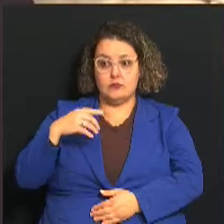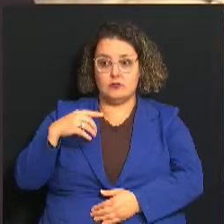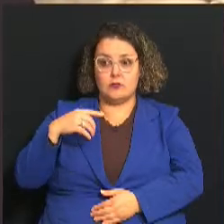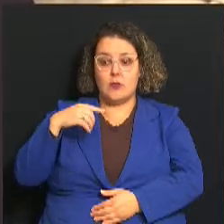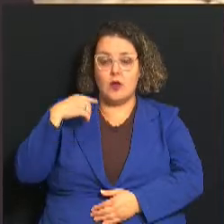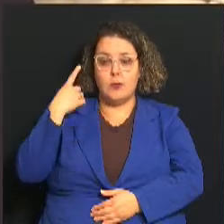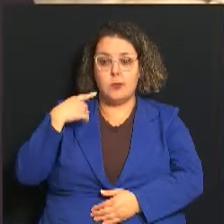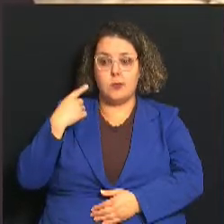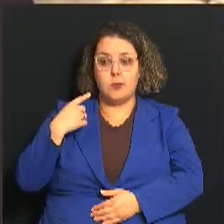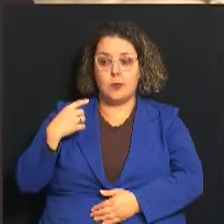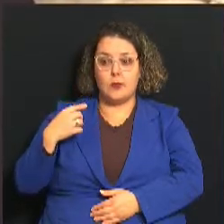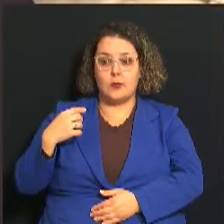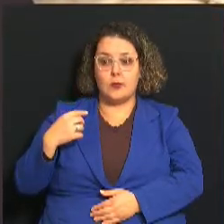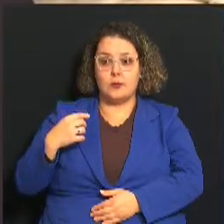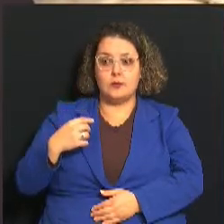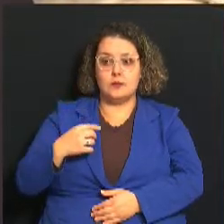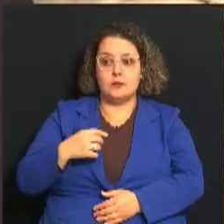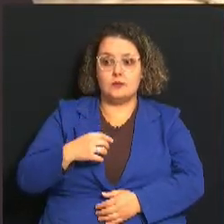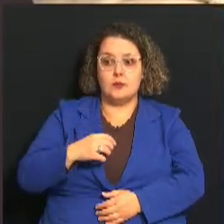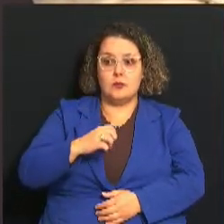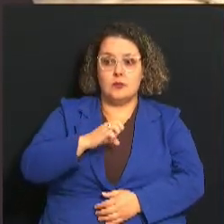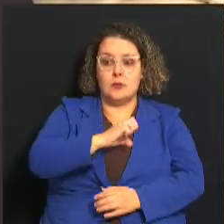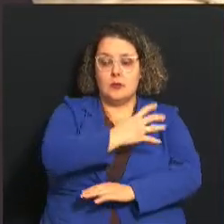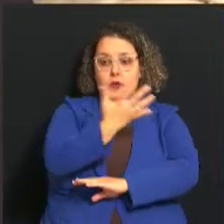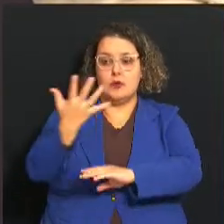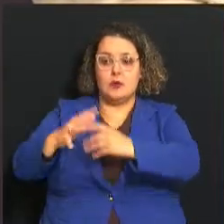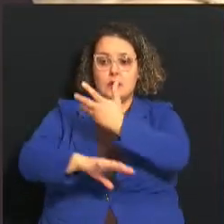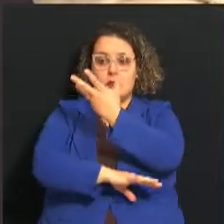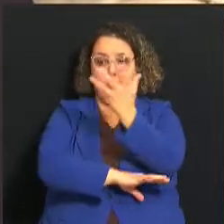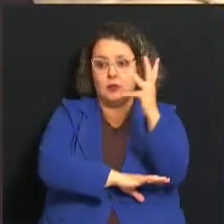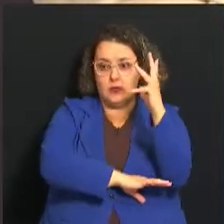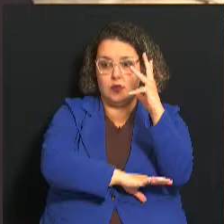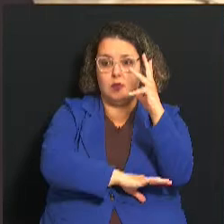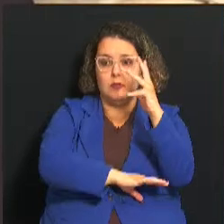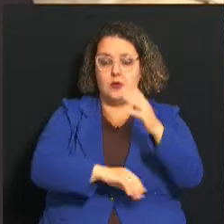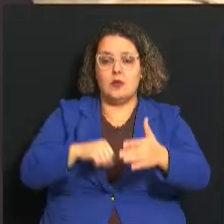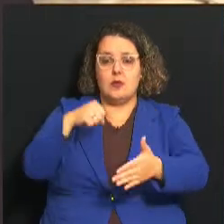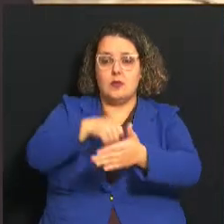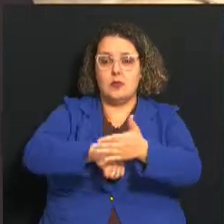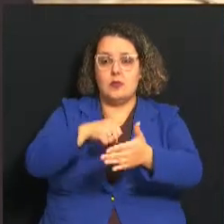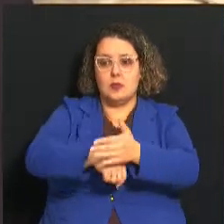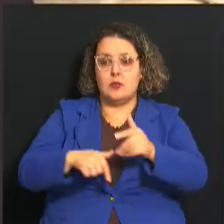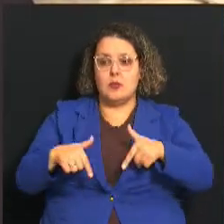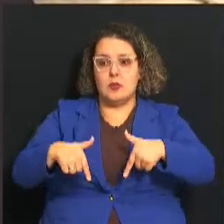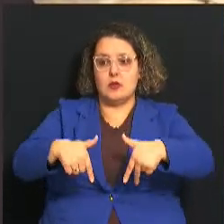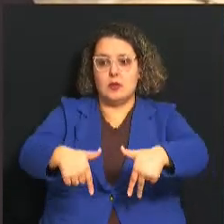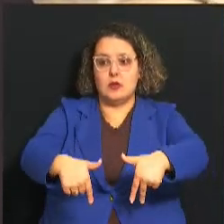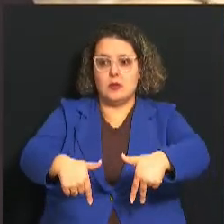política ambiental ou áreas afins, ou militância na área.